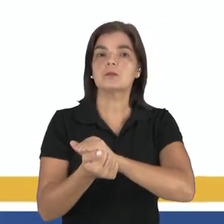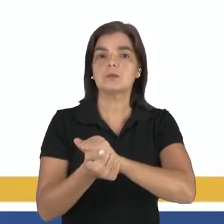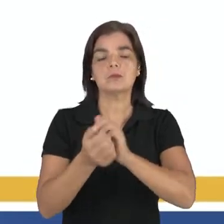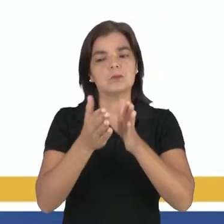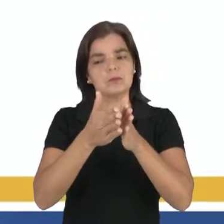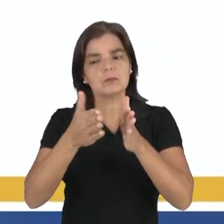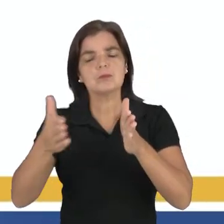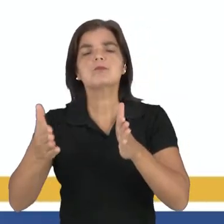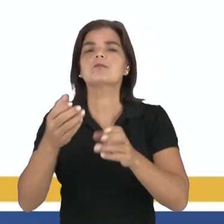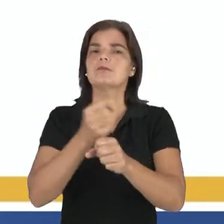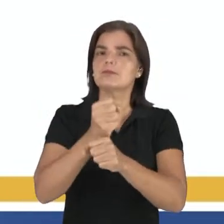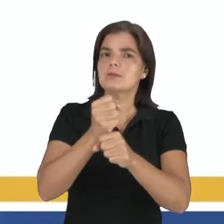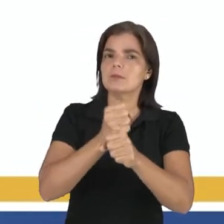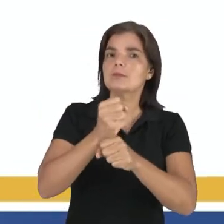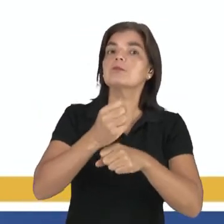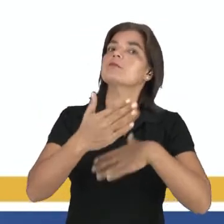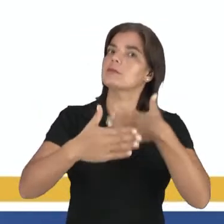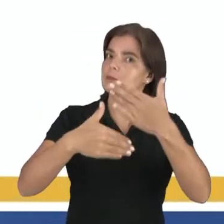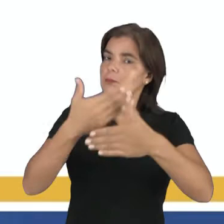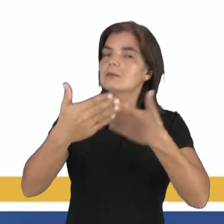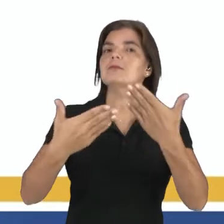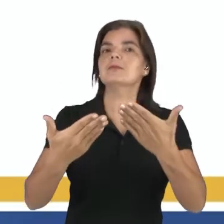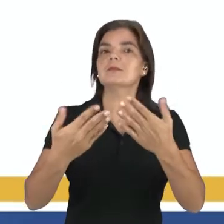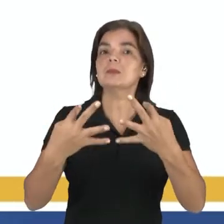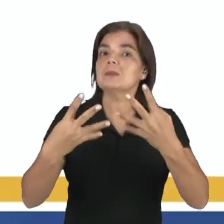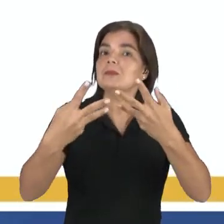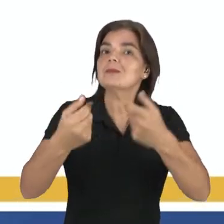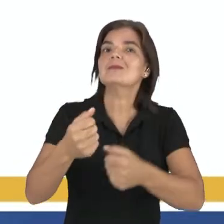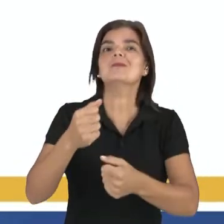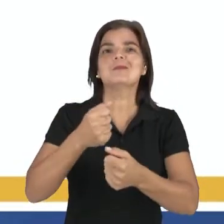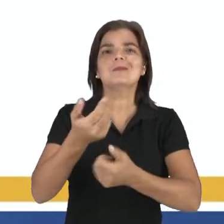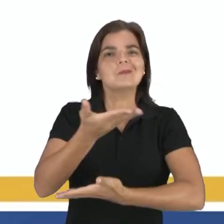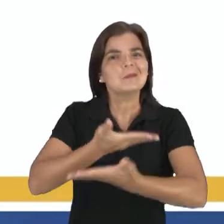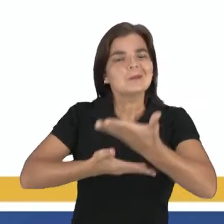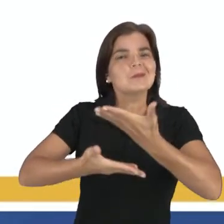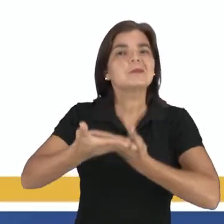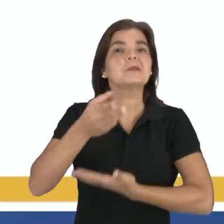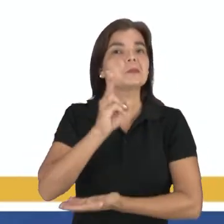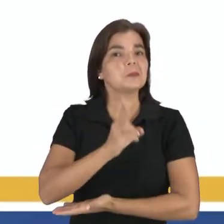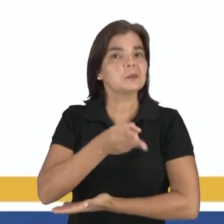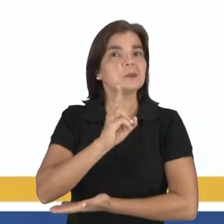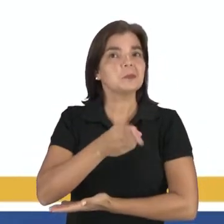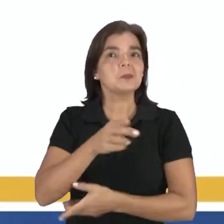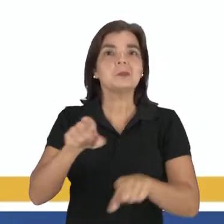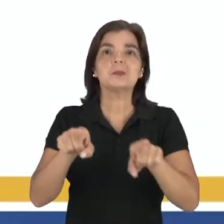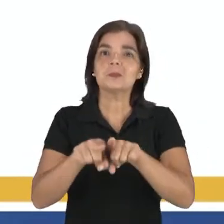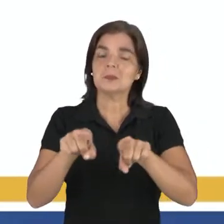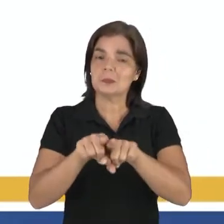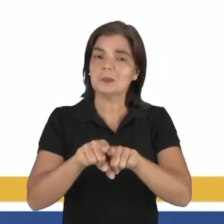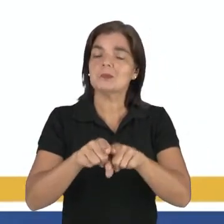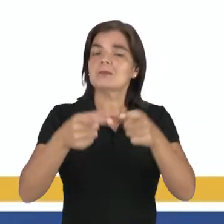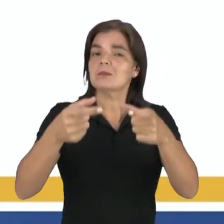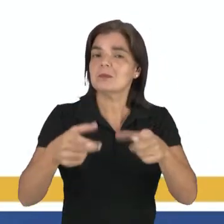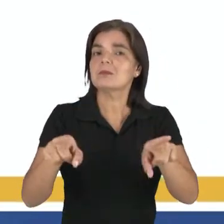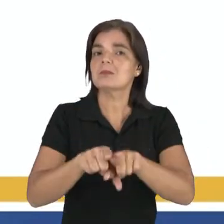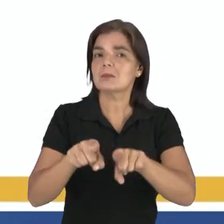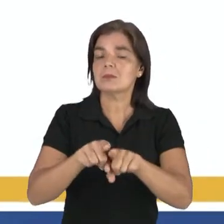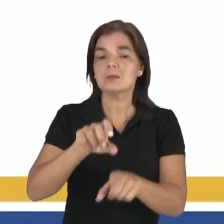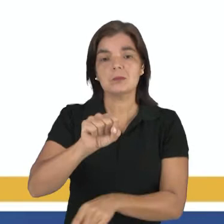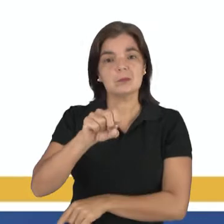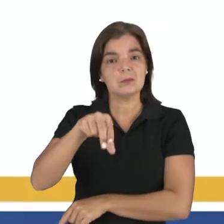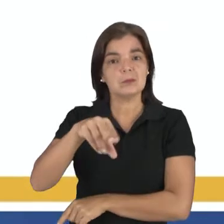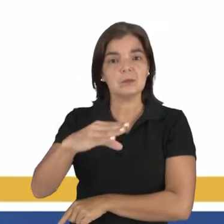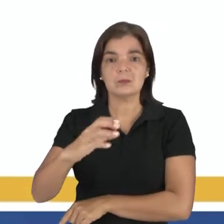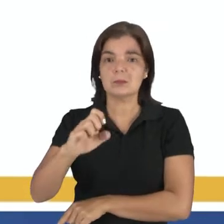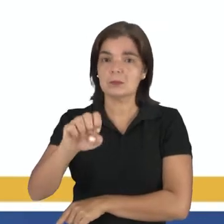ao longo do tempo e evoluíam. E todos eles compartilhavam de um mesmo ancestral. E a partir desse